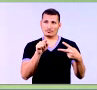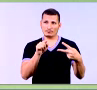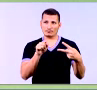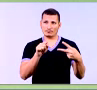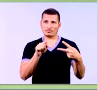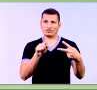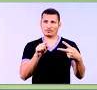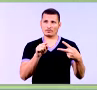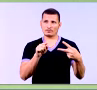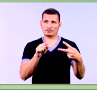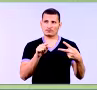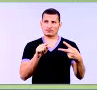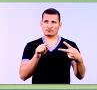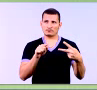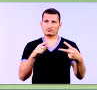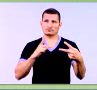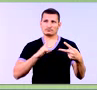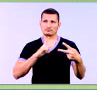uma declaração